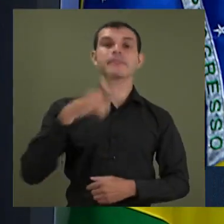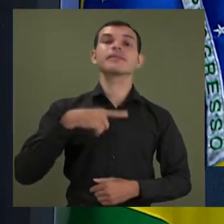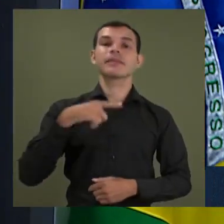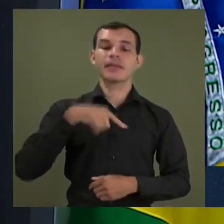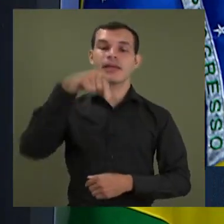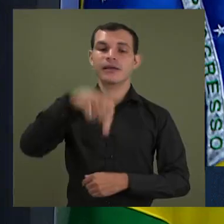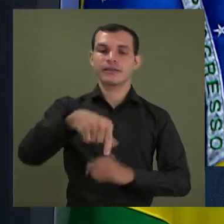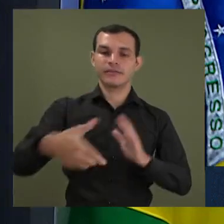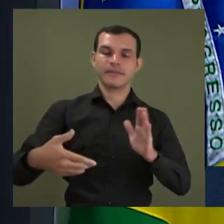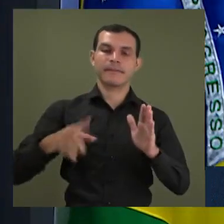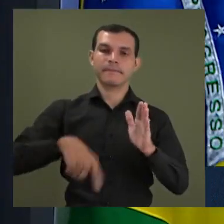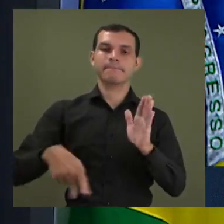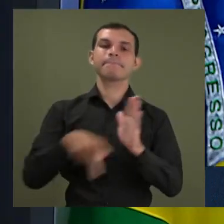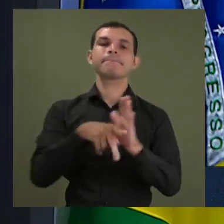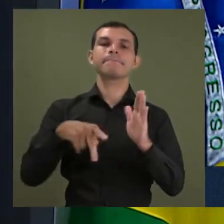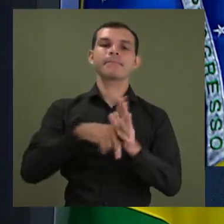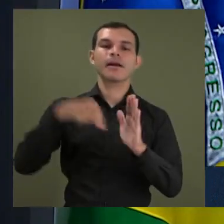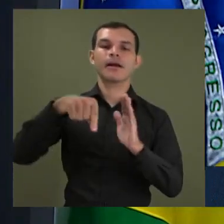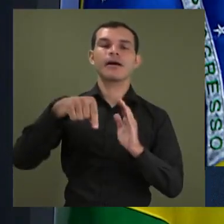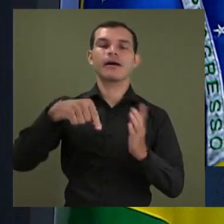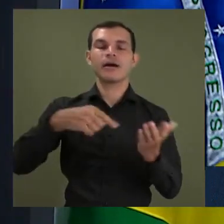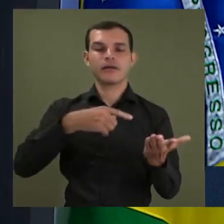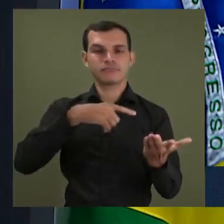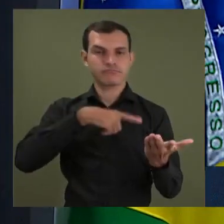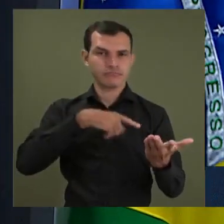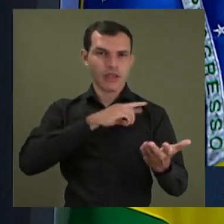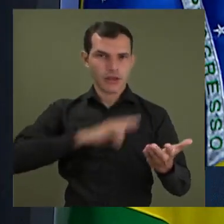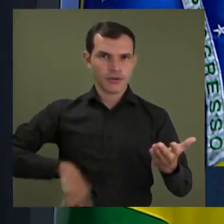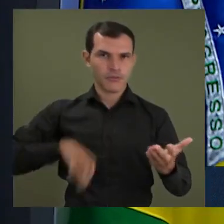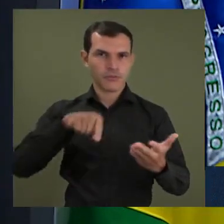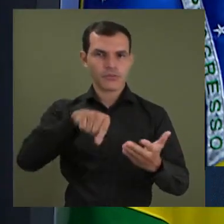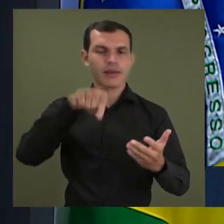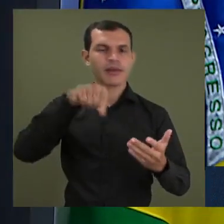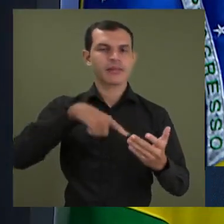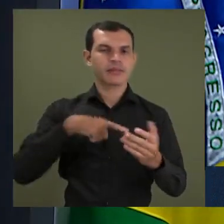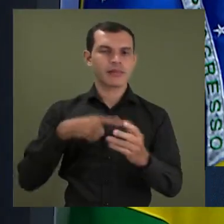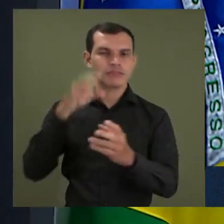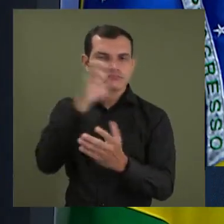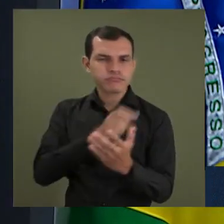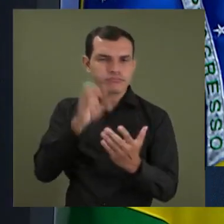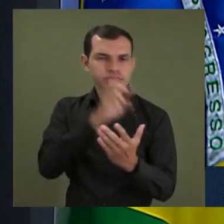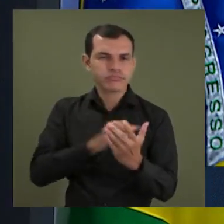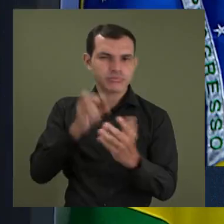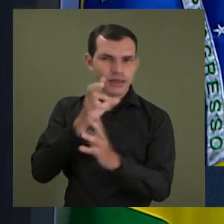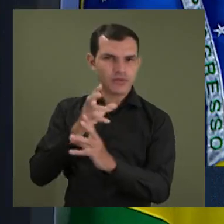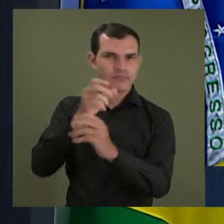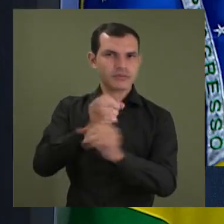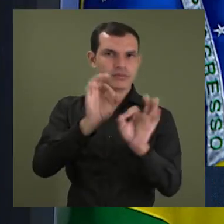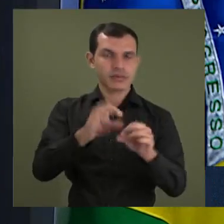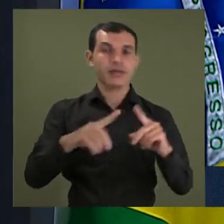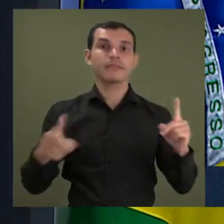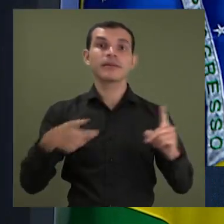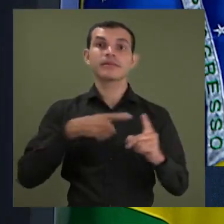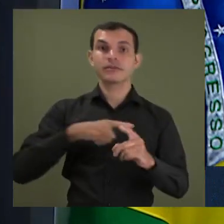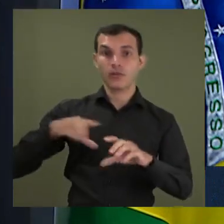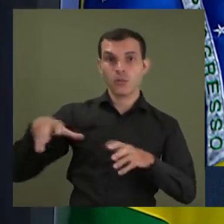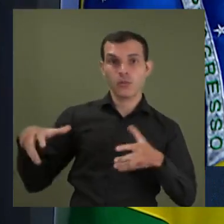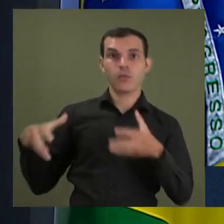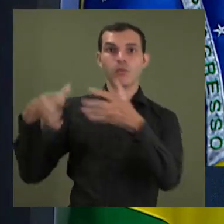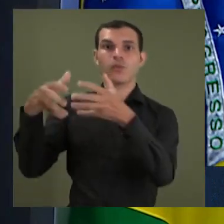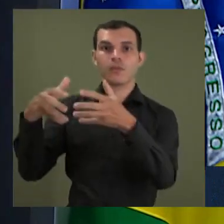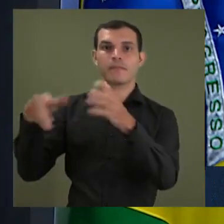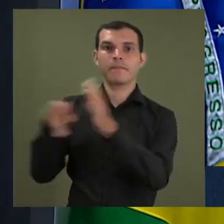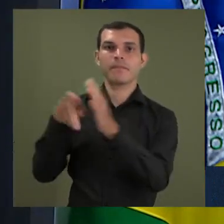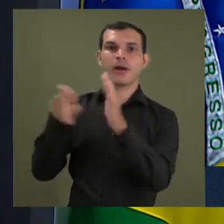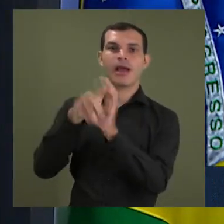externar uma angústia da sociedade brasileira com a decisão que foi tomada pela 5ª turma do Superior Tribunal